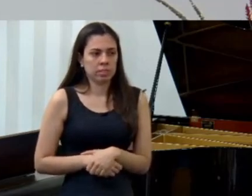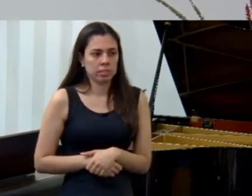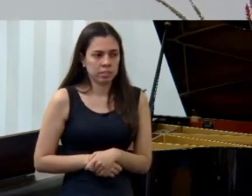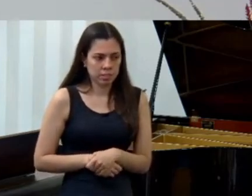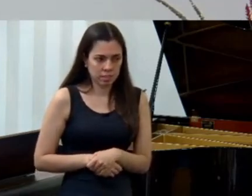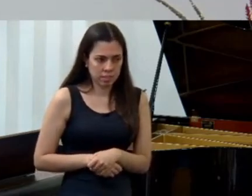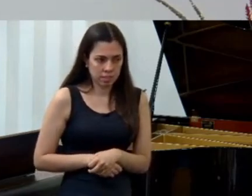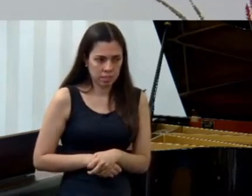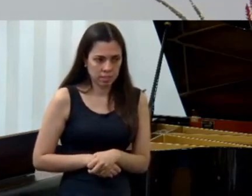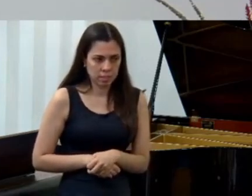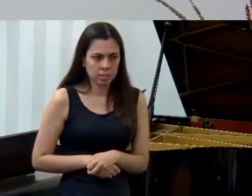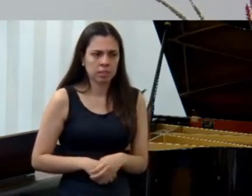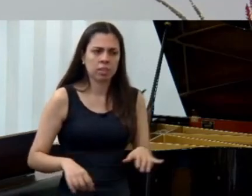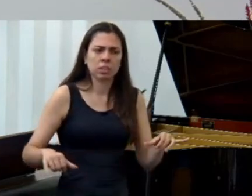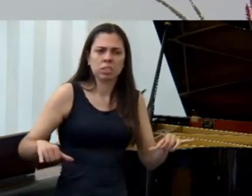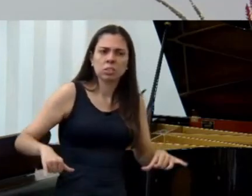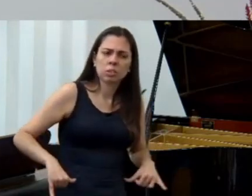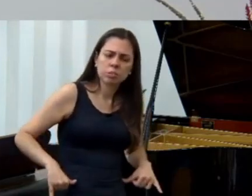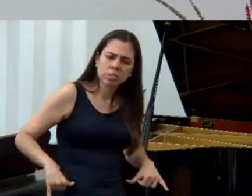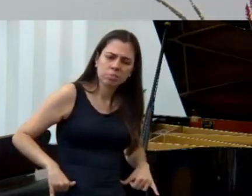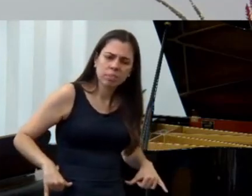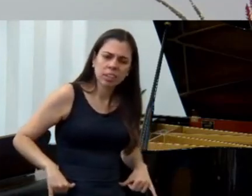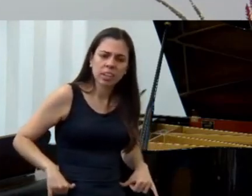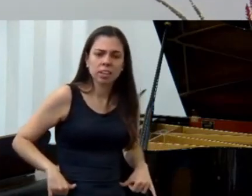controlar. Sofrimento,